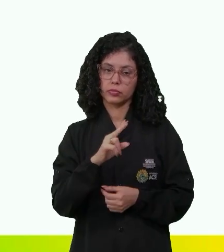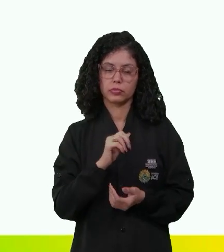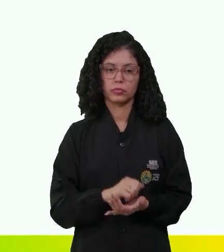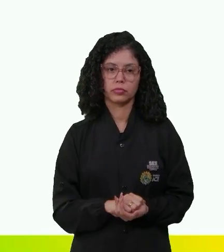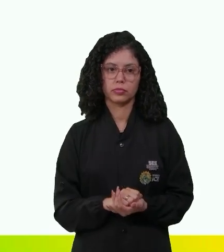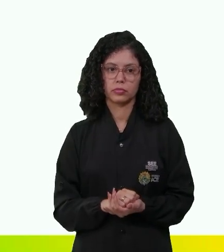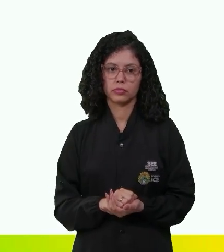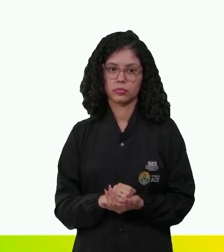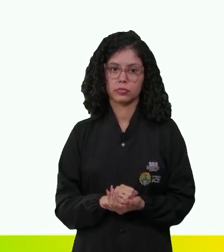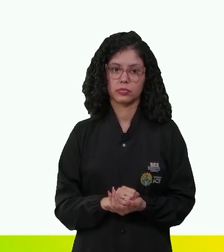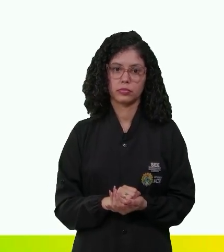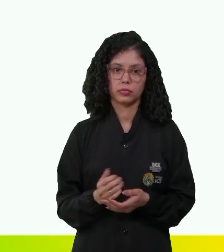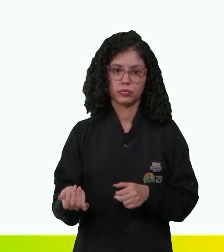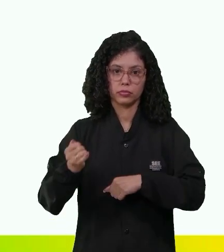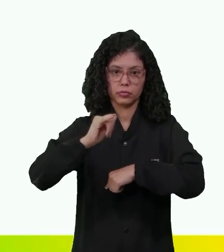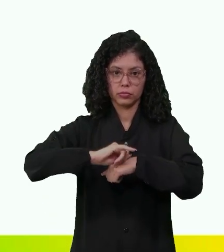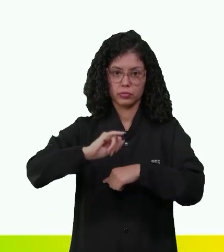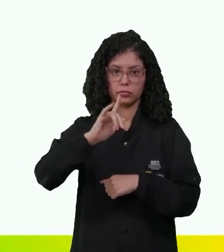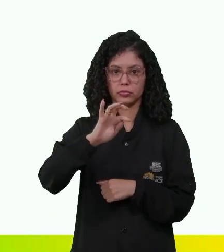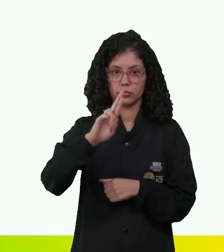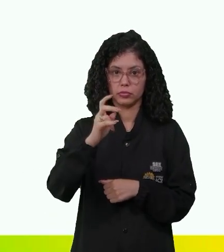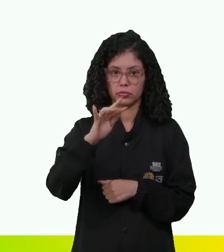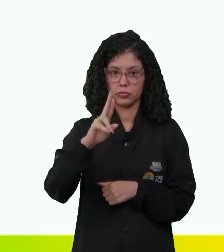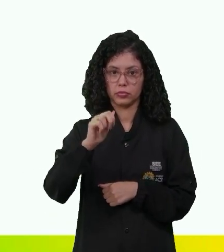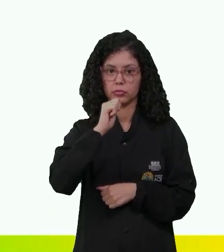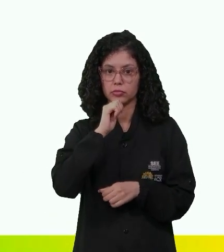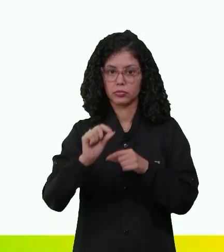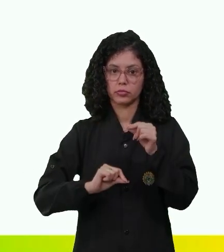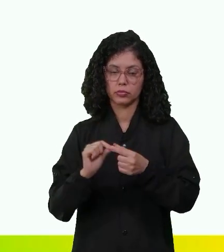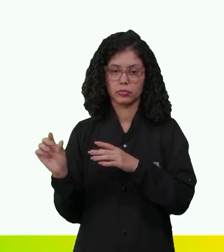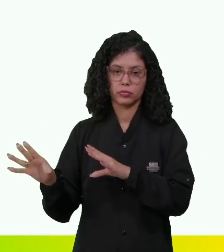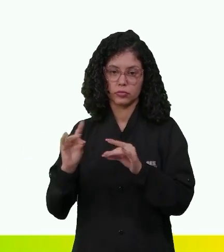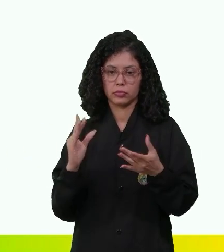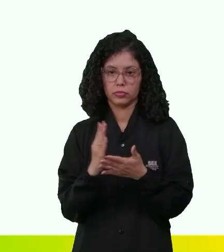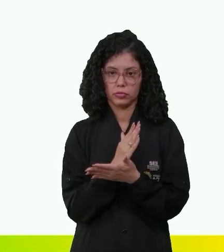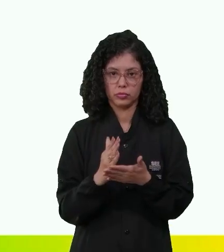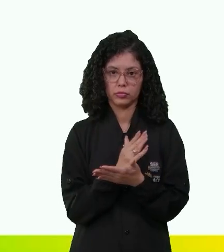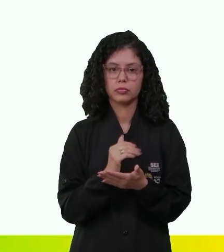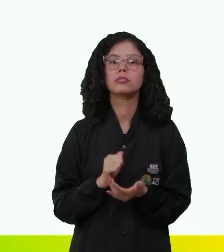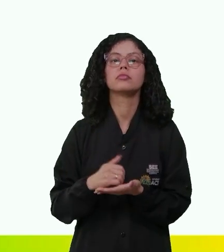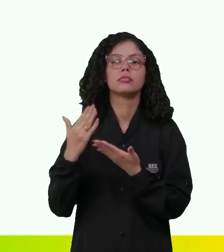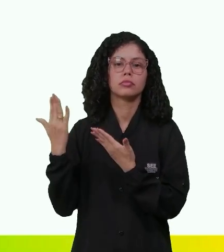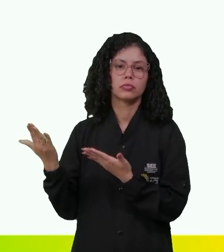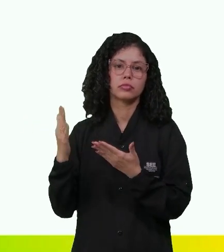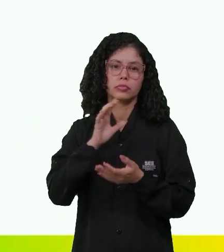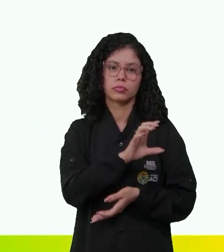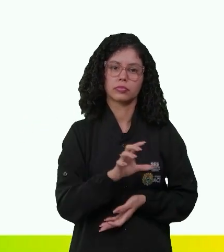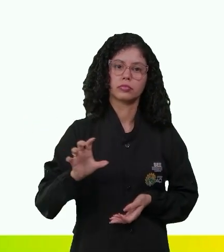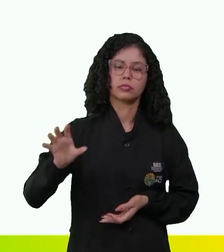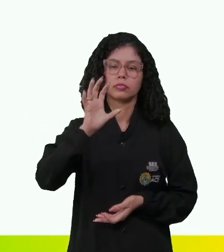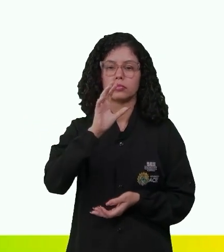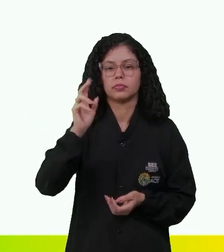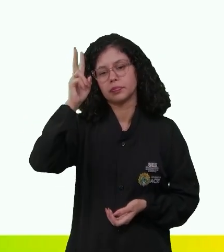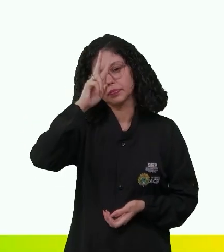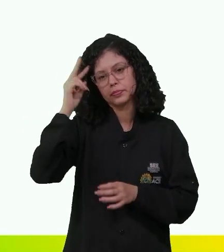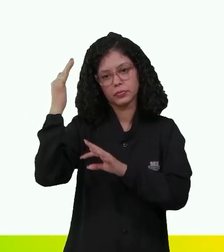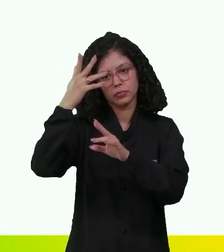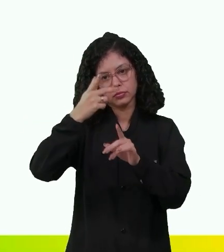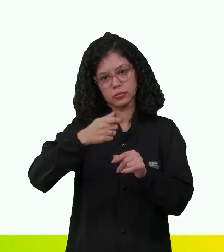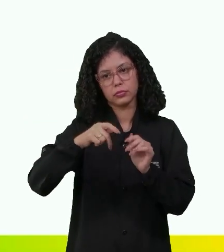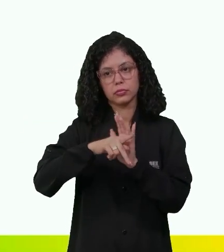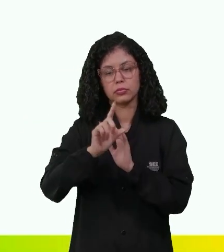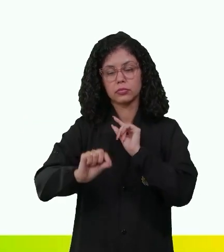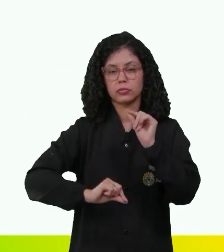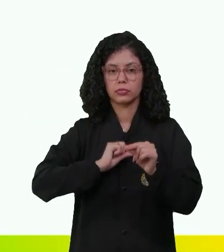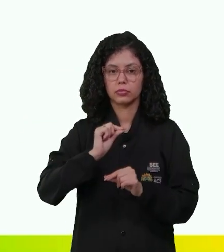de capitanias hereditárias. Por isso que eu trouxe esse mapa aqui para relembrar o